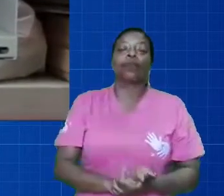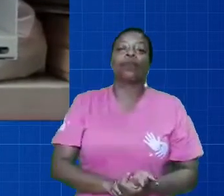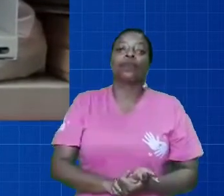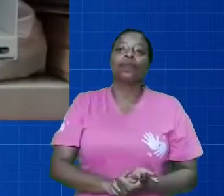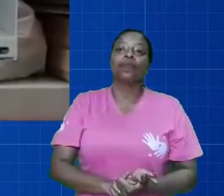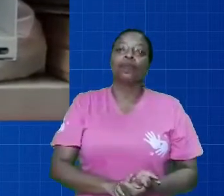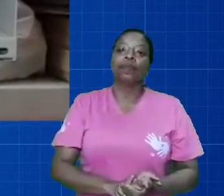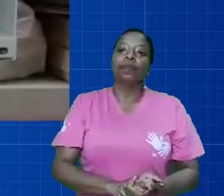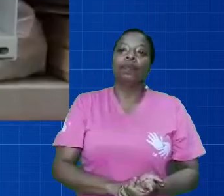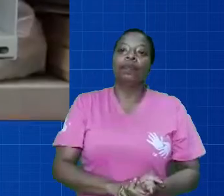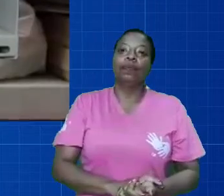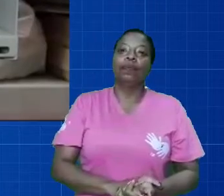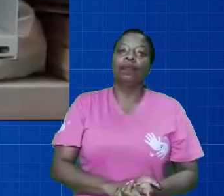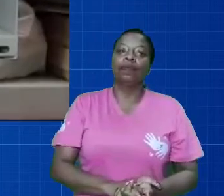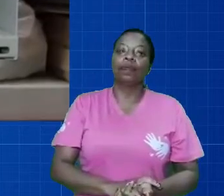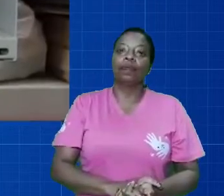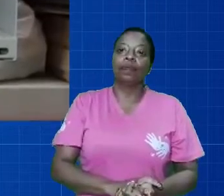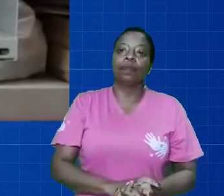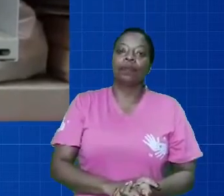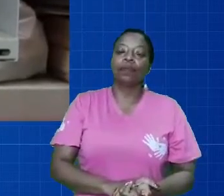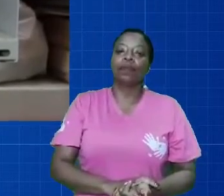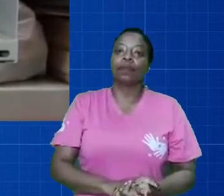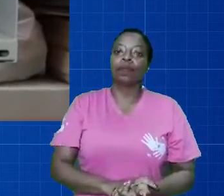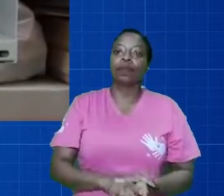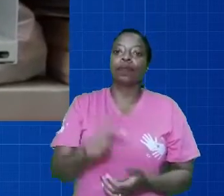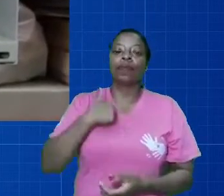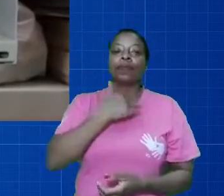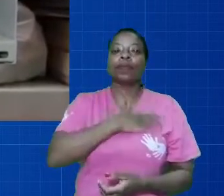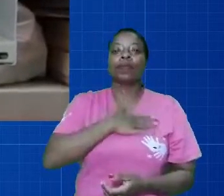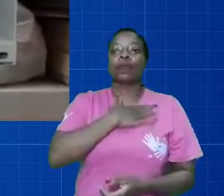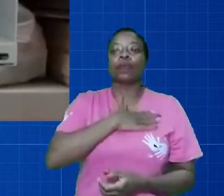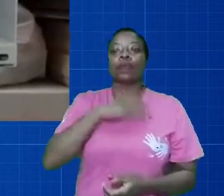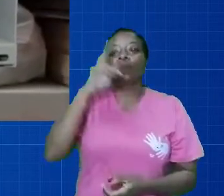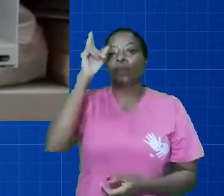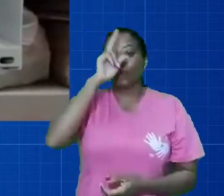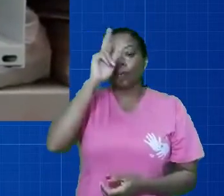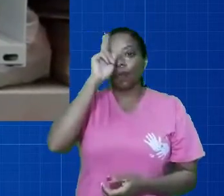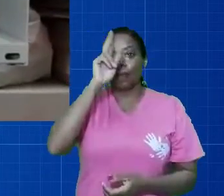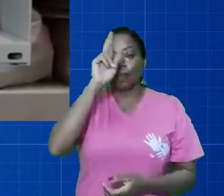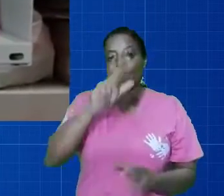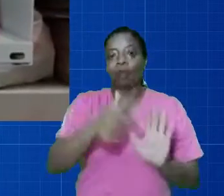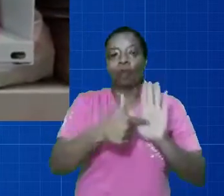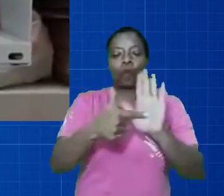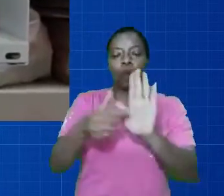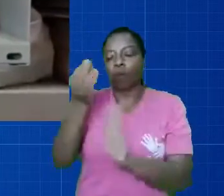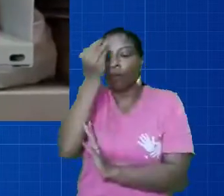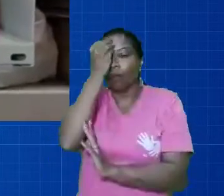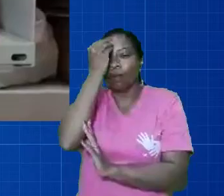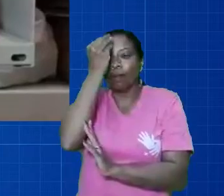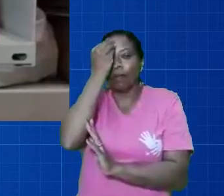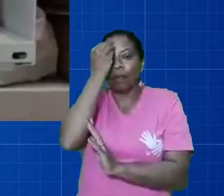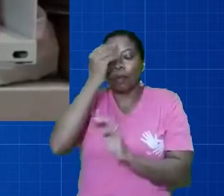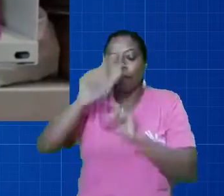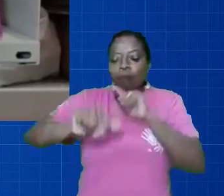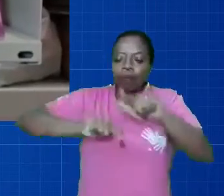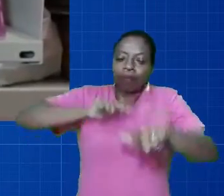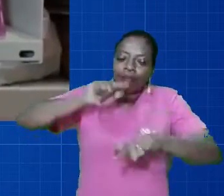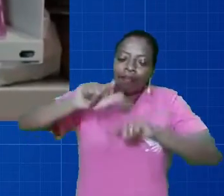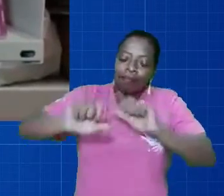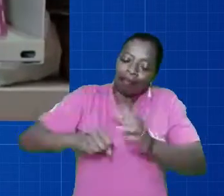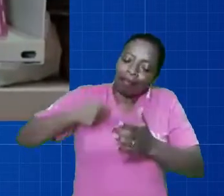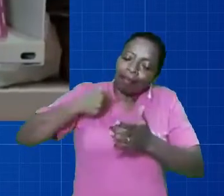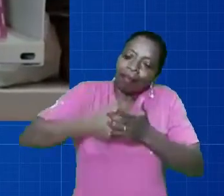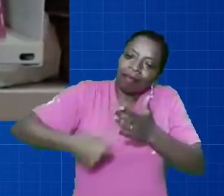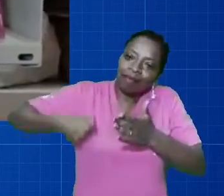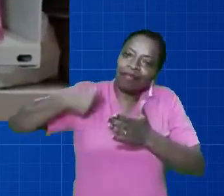de lembrar disso, que me traz assim, memórias boas, memória de muito trabalho. Foi muito trabalhoso. Mas foi uma coisa muito boa que a gente